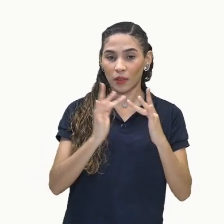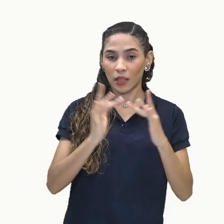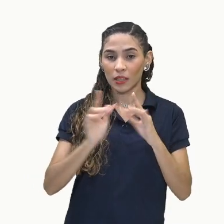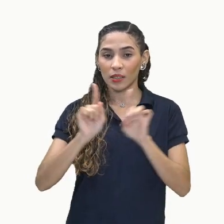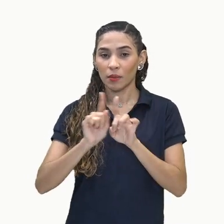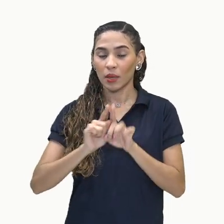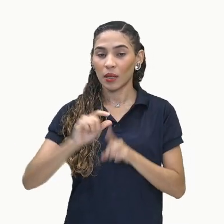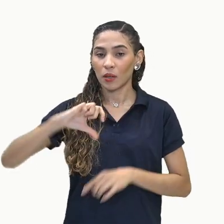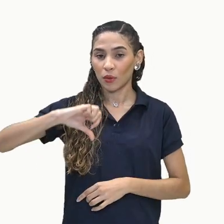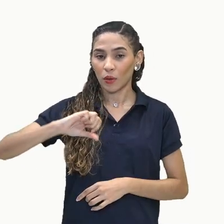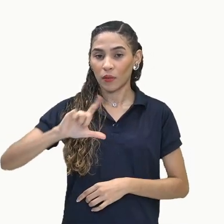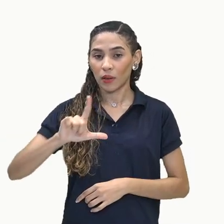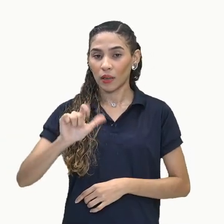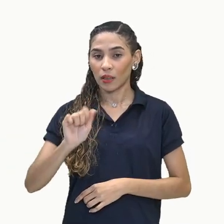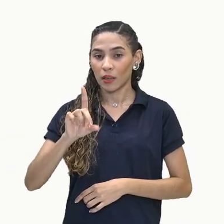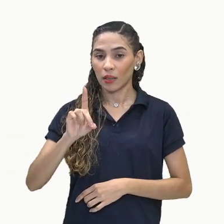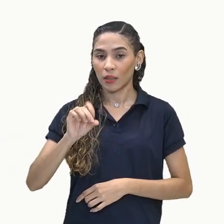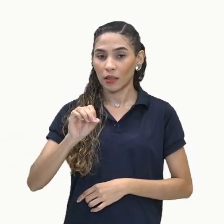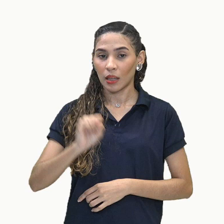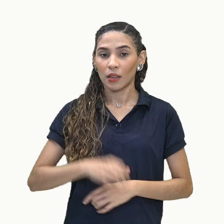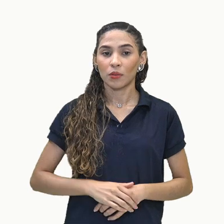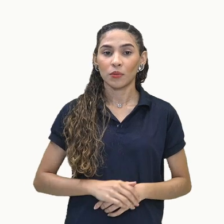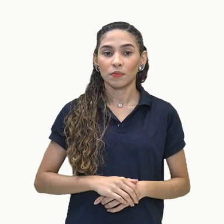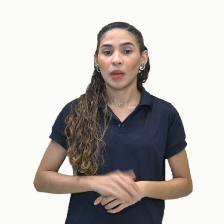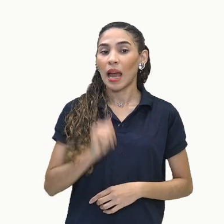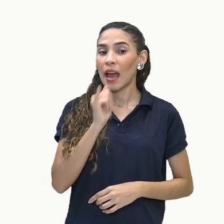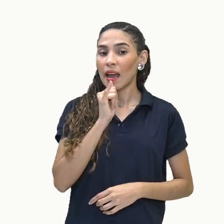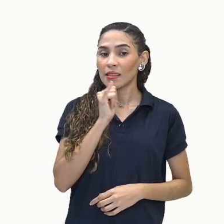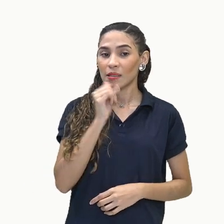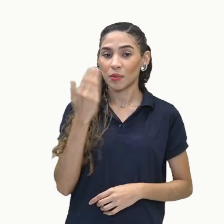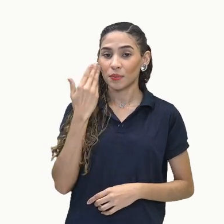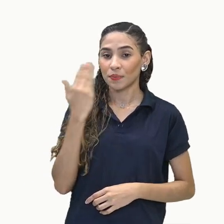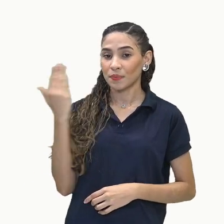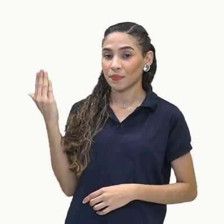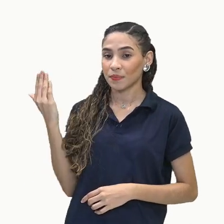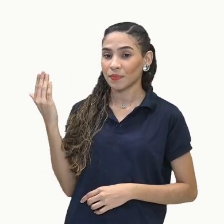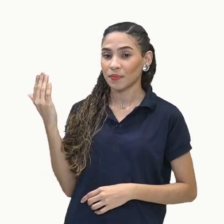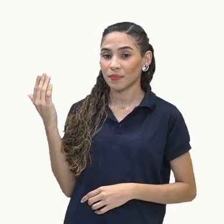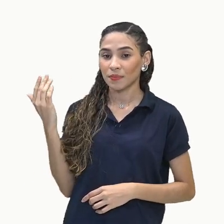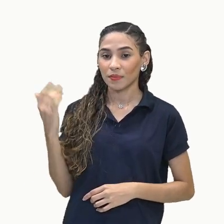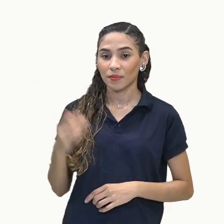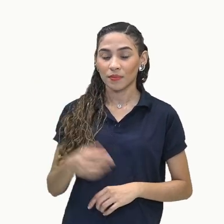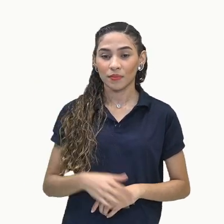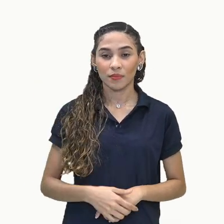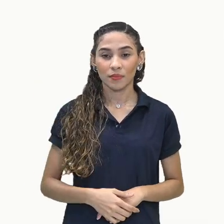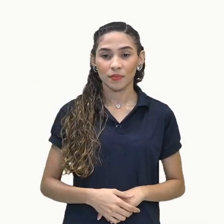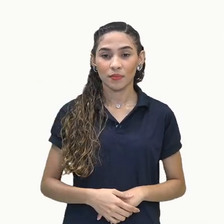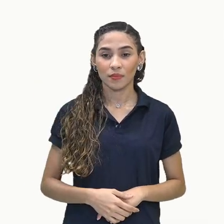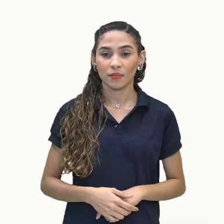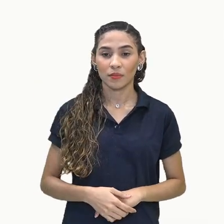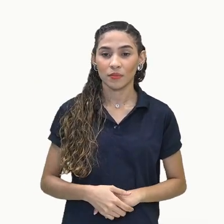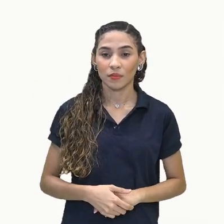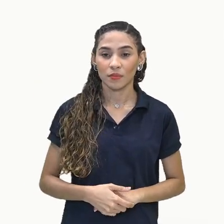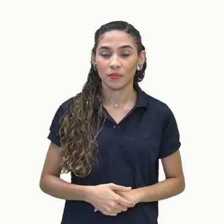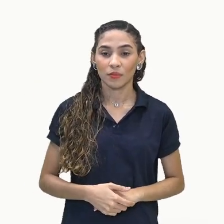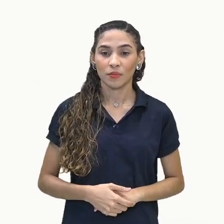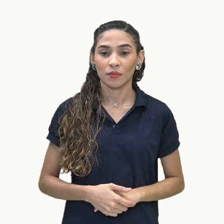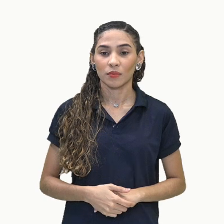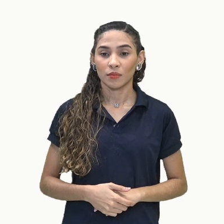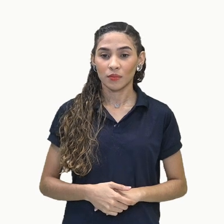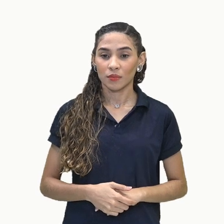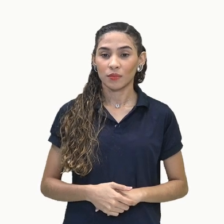9 lados. Olha, 1, 2, 3, 4, 5, 6, 7,